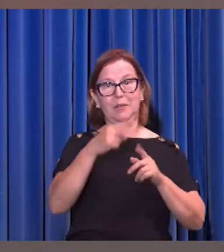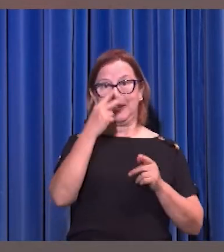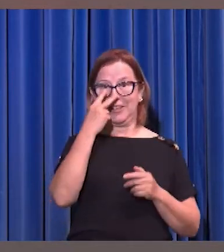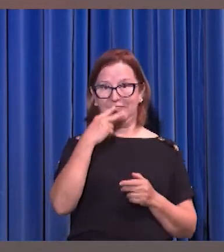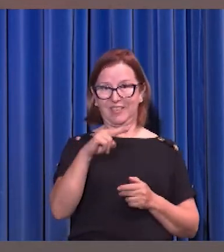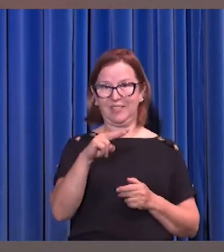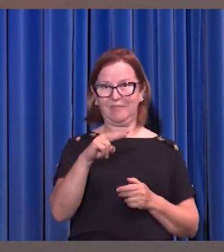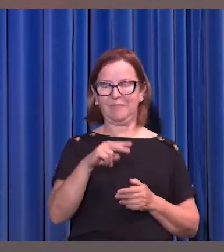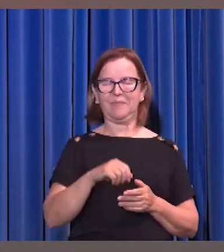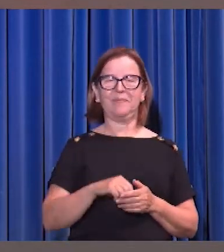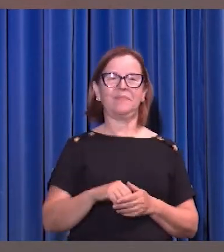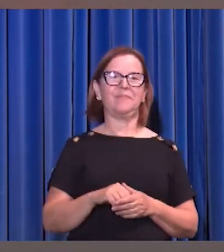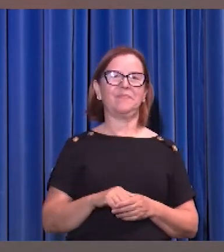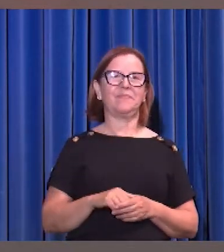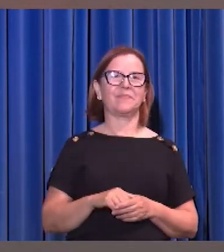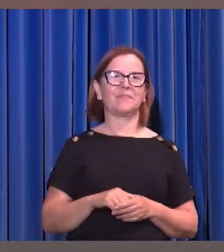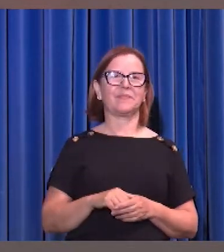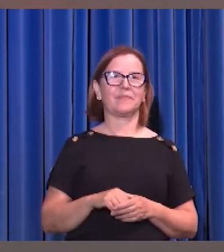Bom,